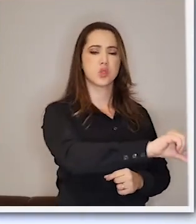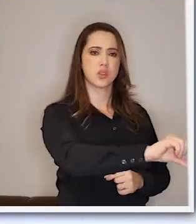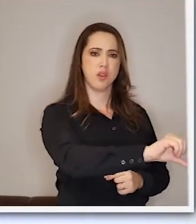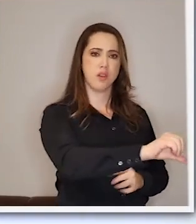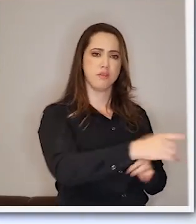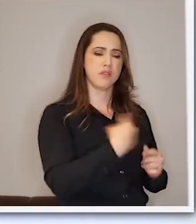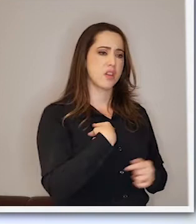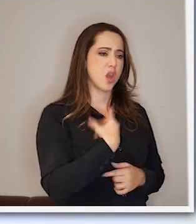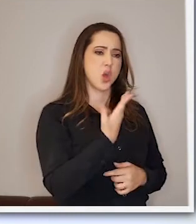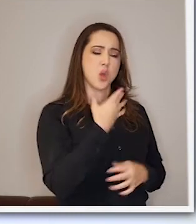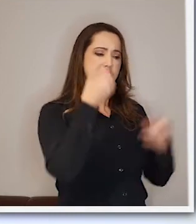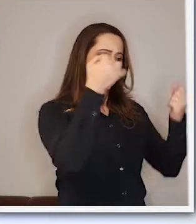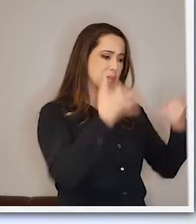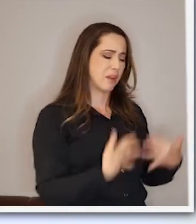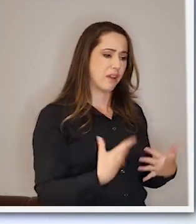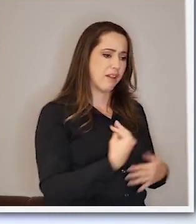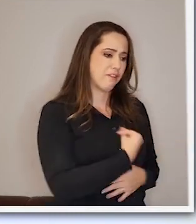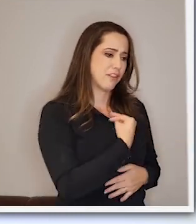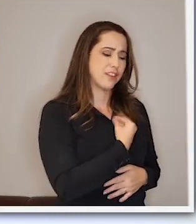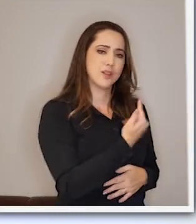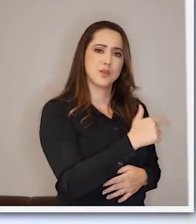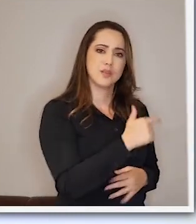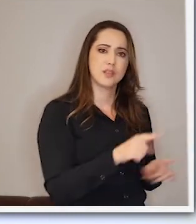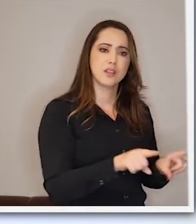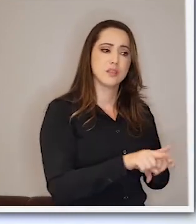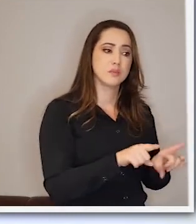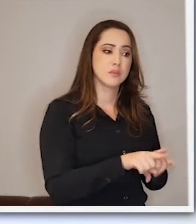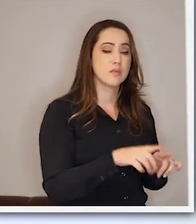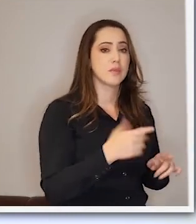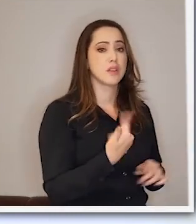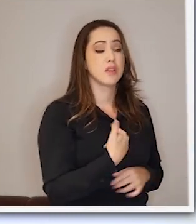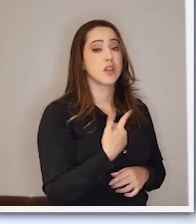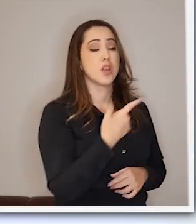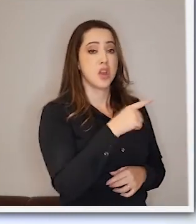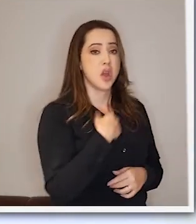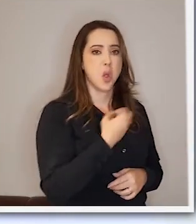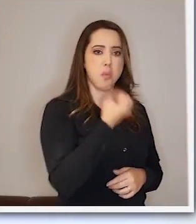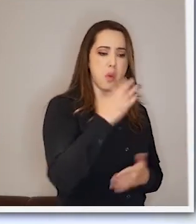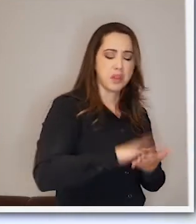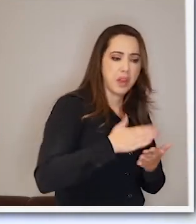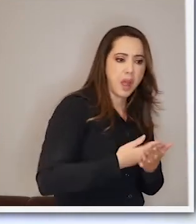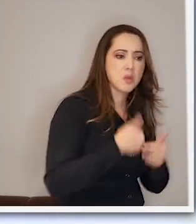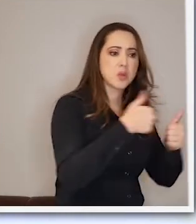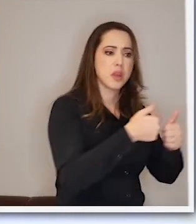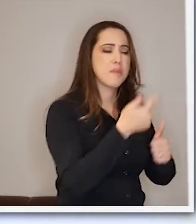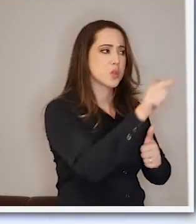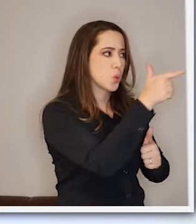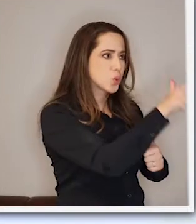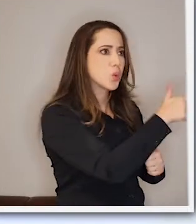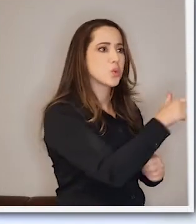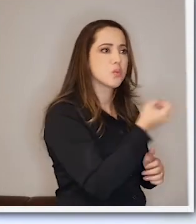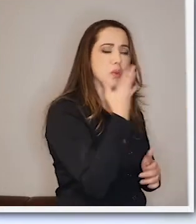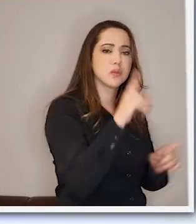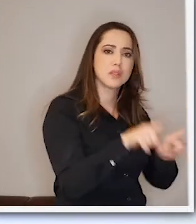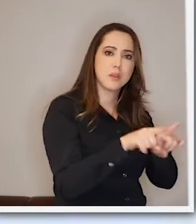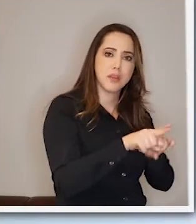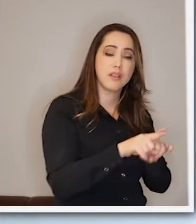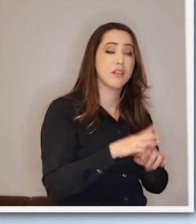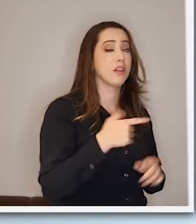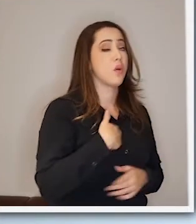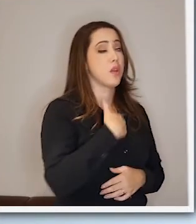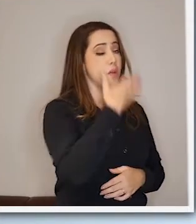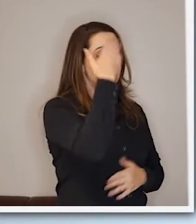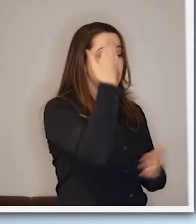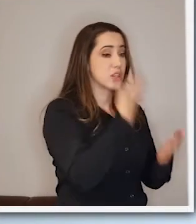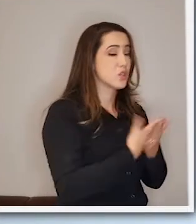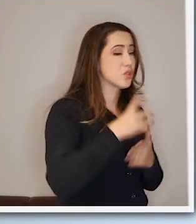em 2019, e não tem uma explicação, mano. O meu currículo talvez é muito bom, mas tantos outros também são tão bons quanto